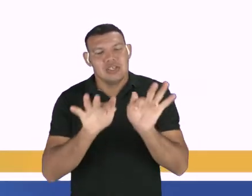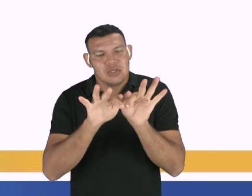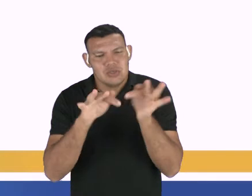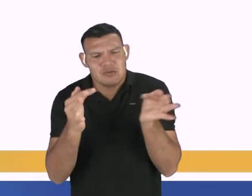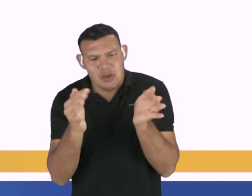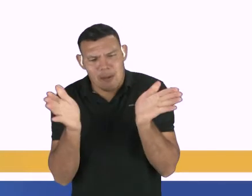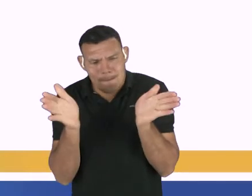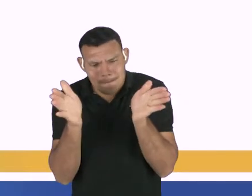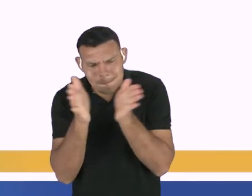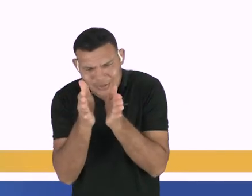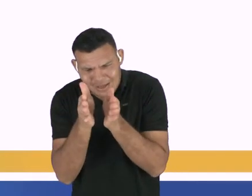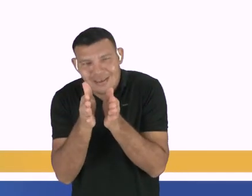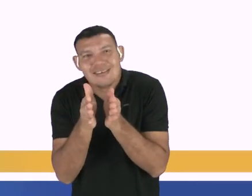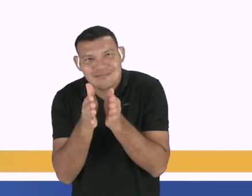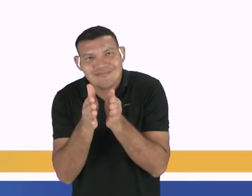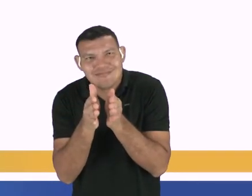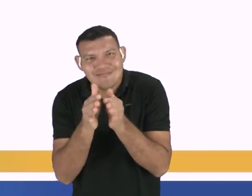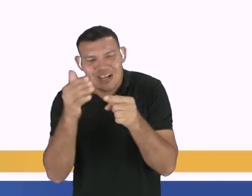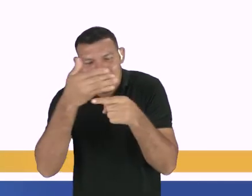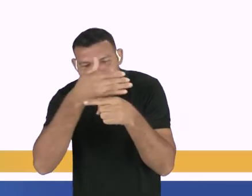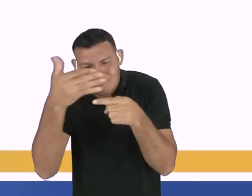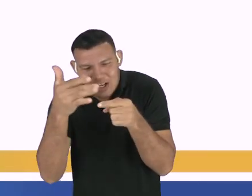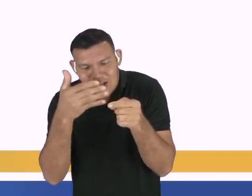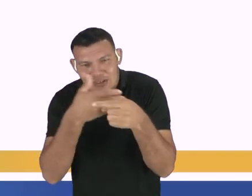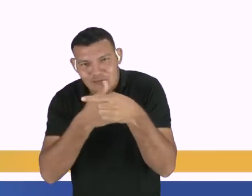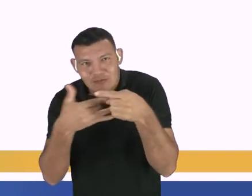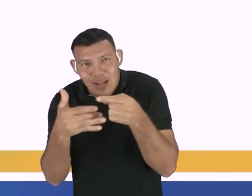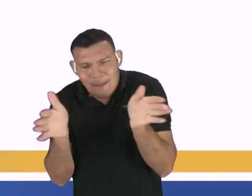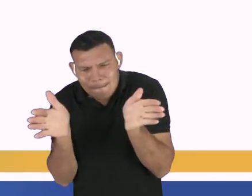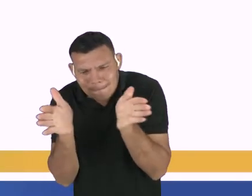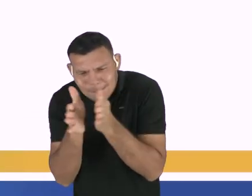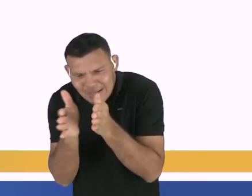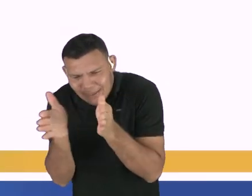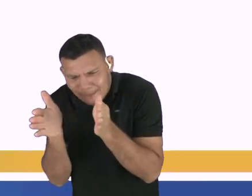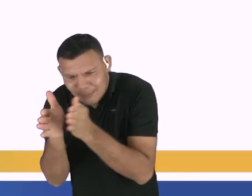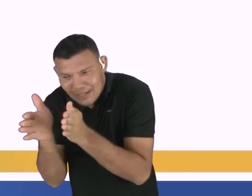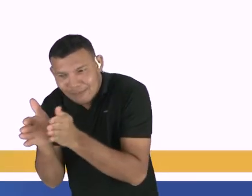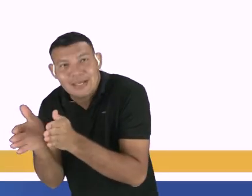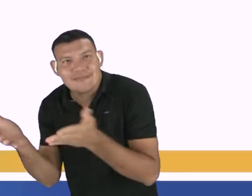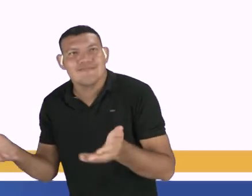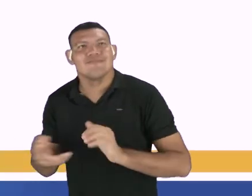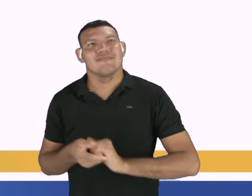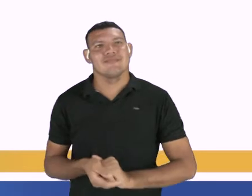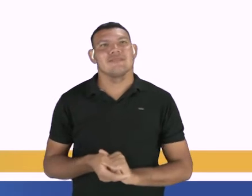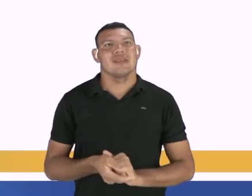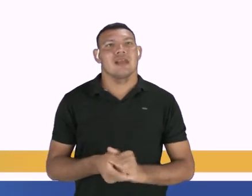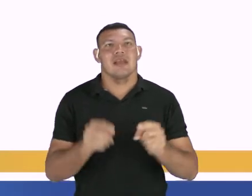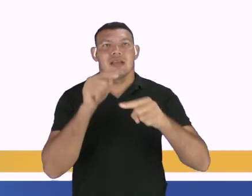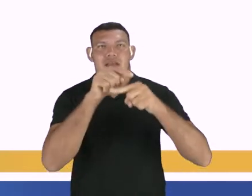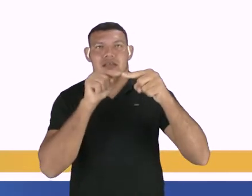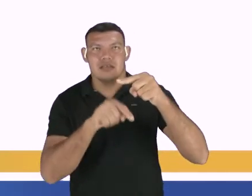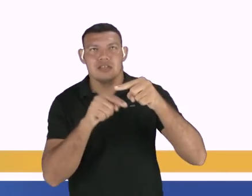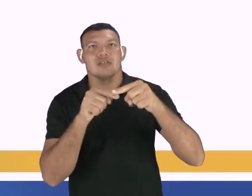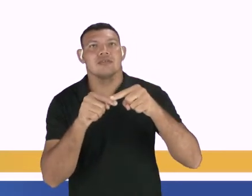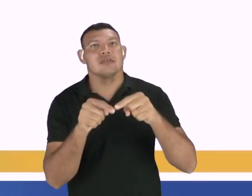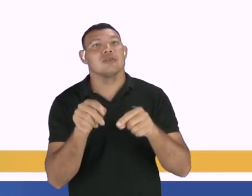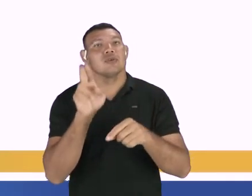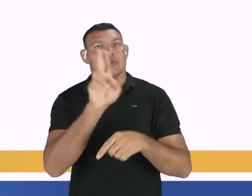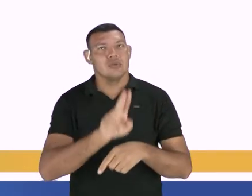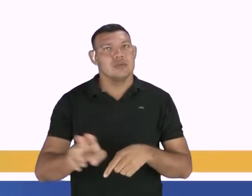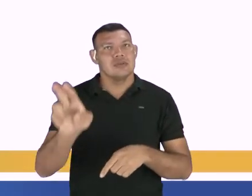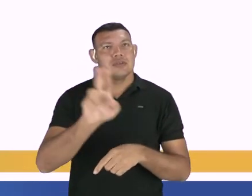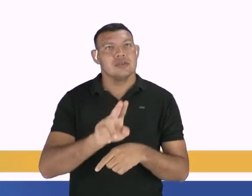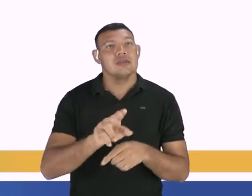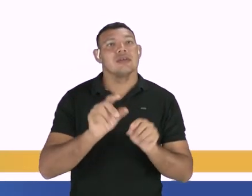frações menores, digamos assim, ok? A divisão, ela deve ser efetuada aplicando uma regra prática de